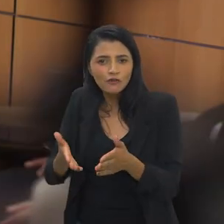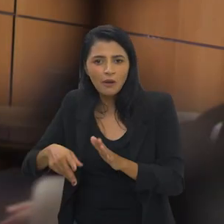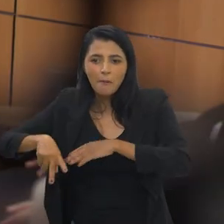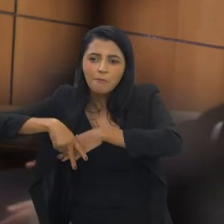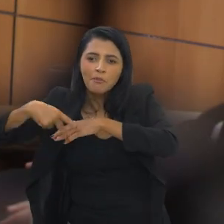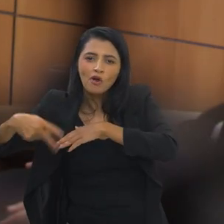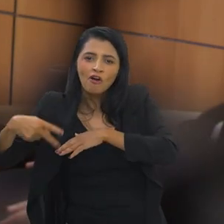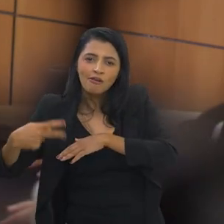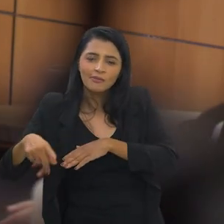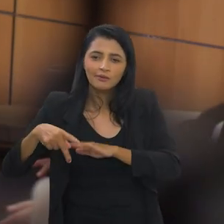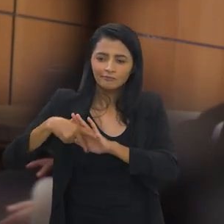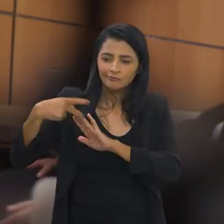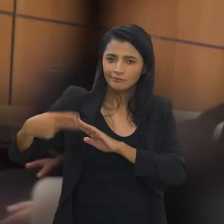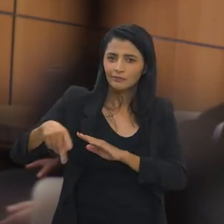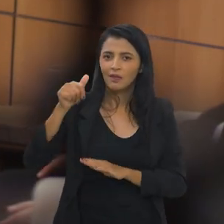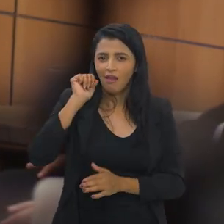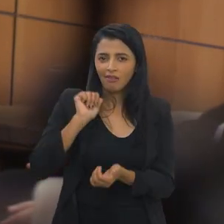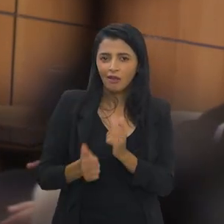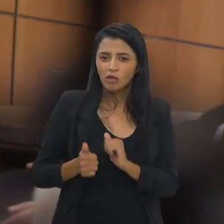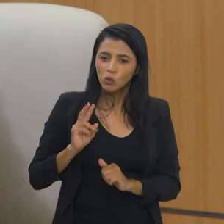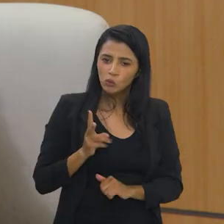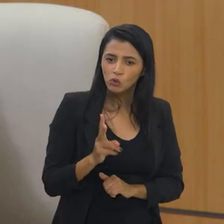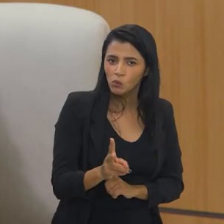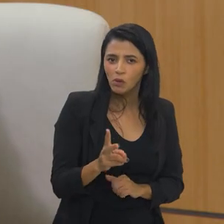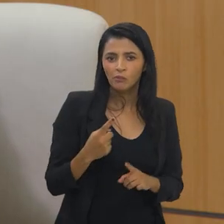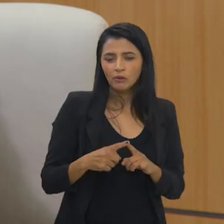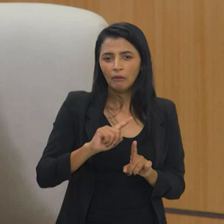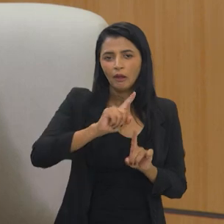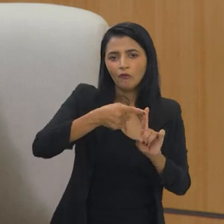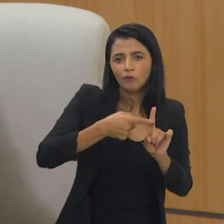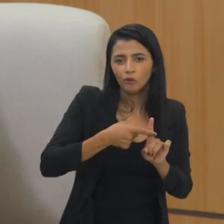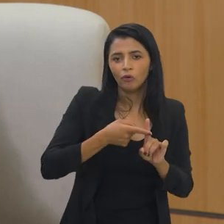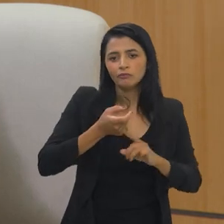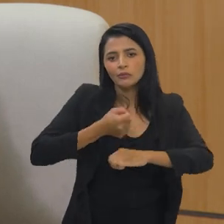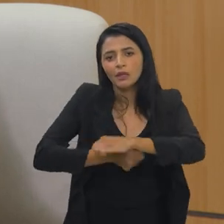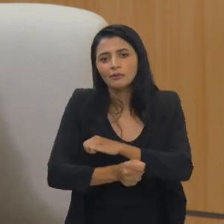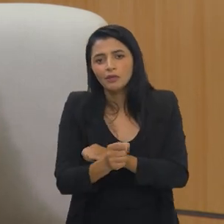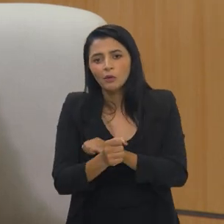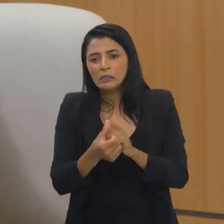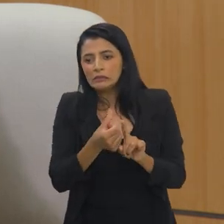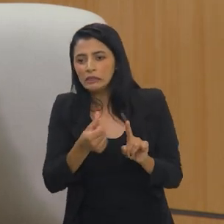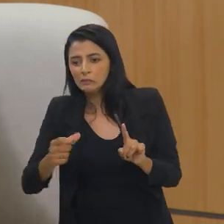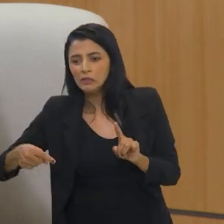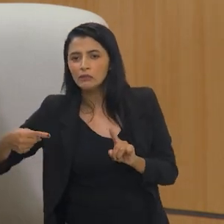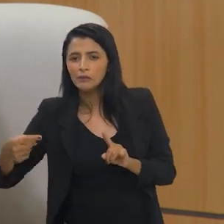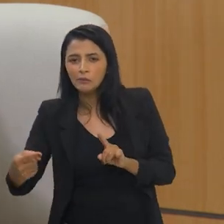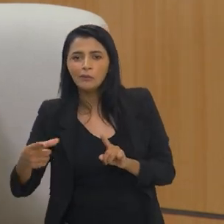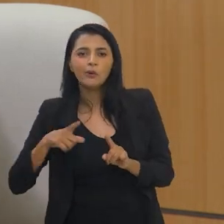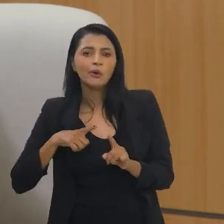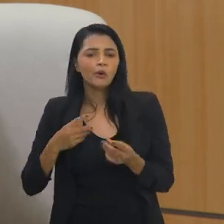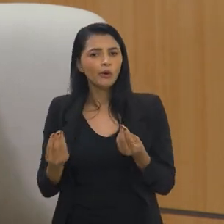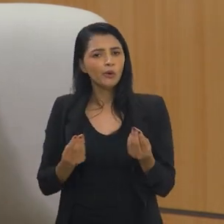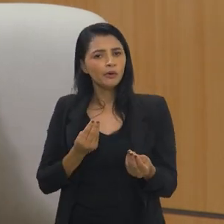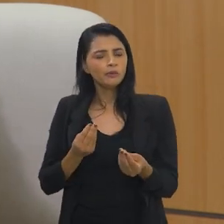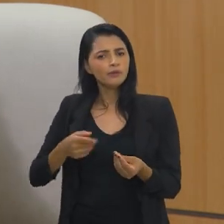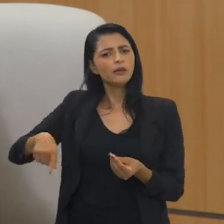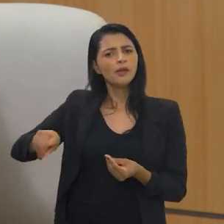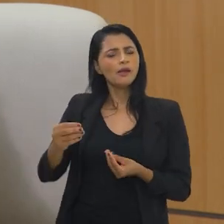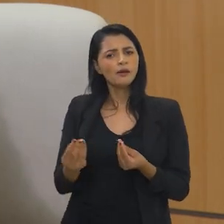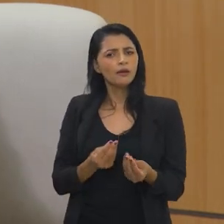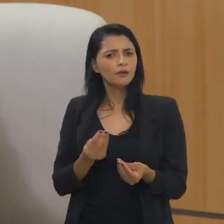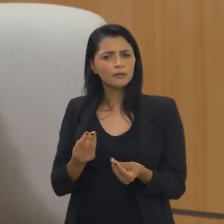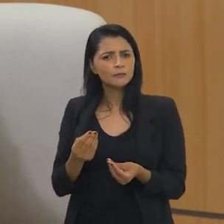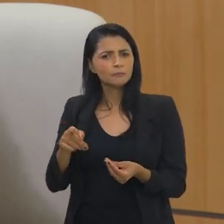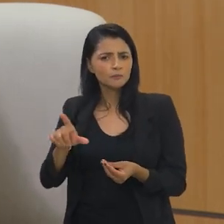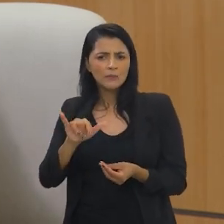próprios atletas continuarem sendo atletas porque depois de seis meses né tem a gestação depois